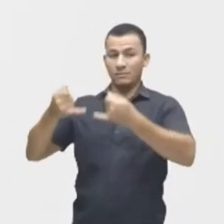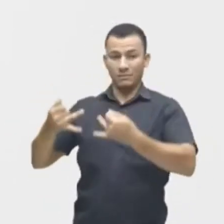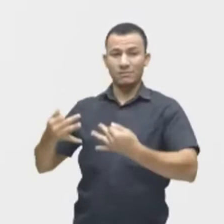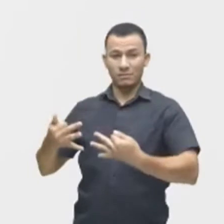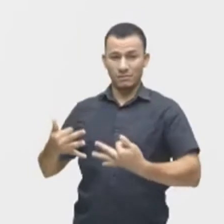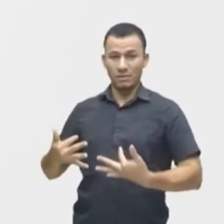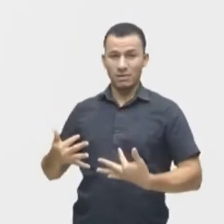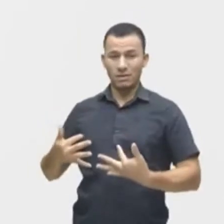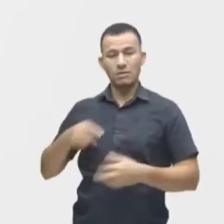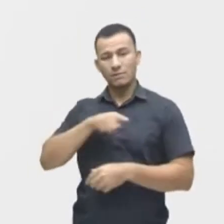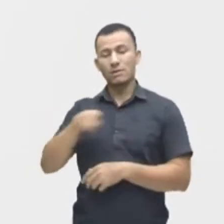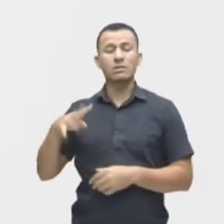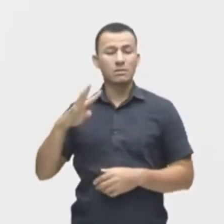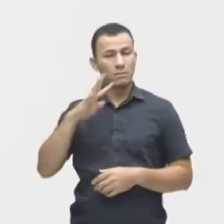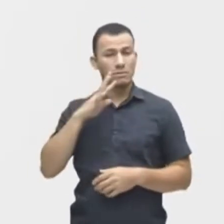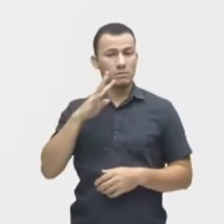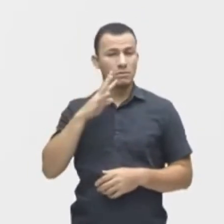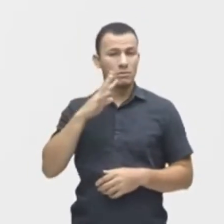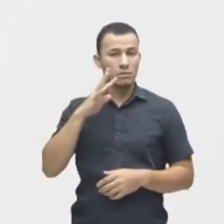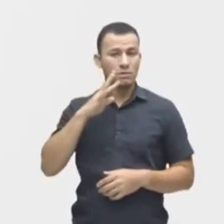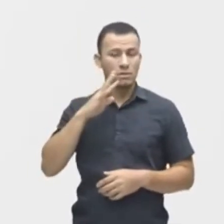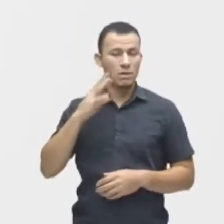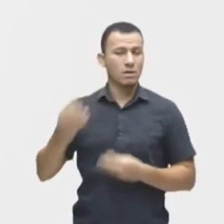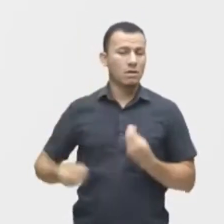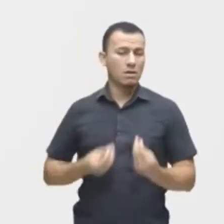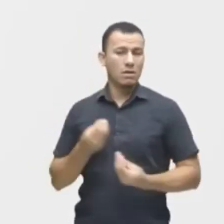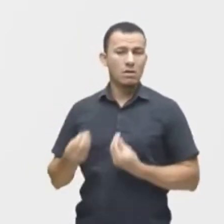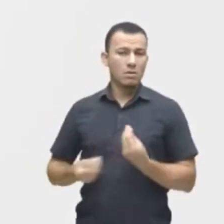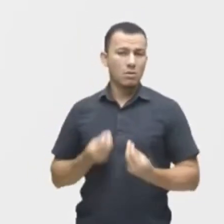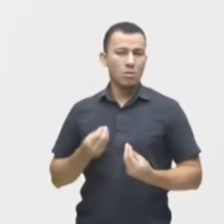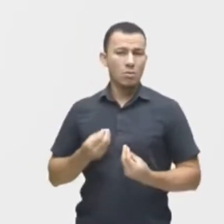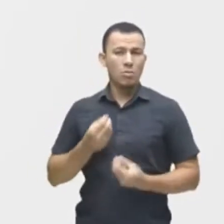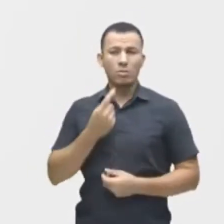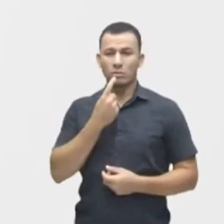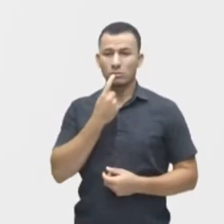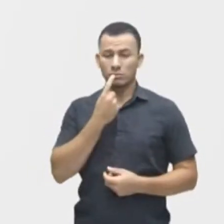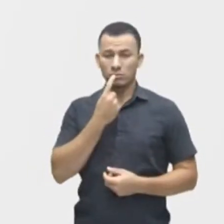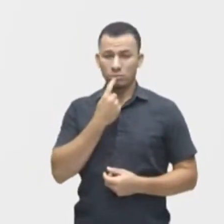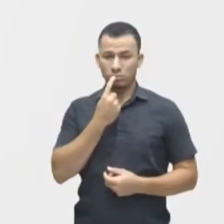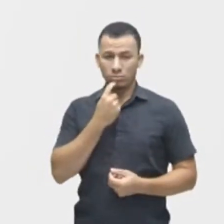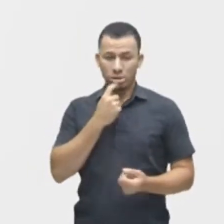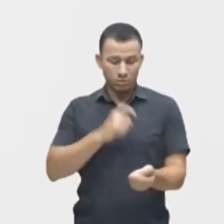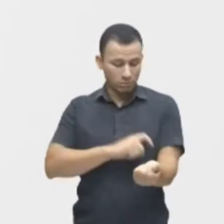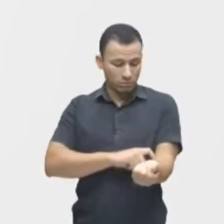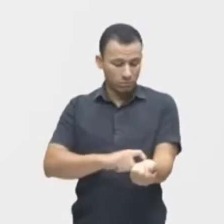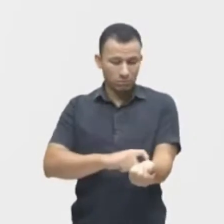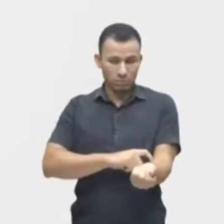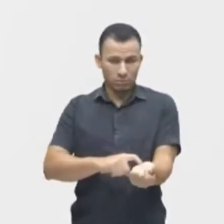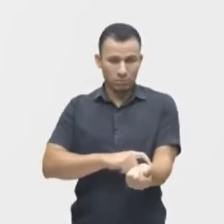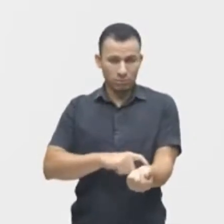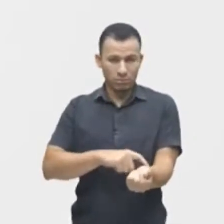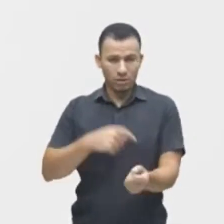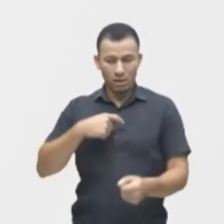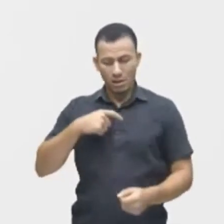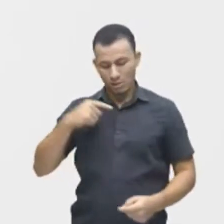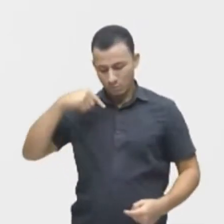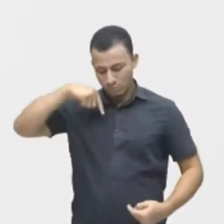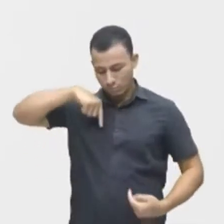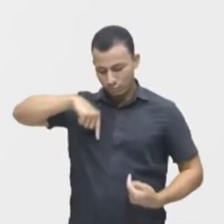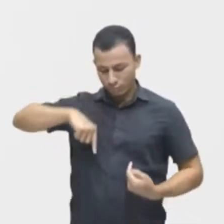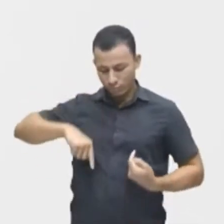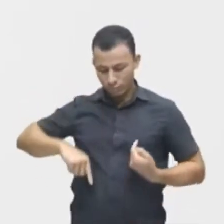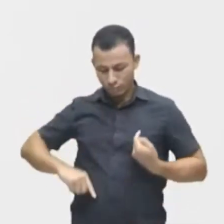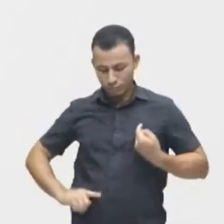vocês vão conhecer como que o nosso sangue circula dentro do corpo. Como é que ele passa